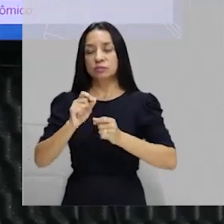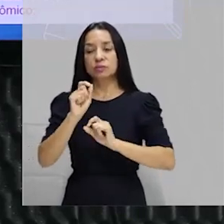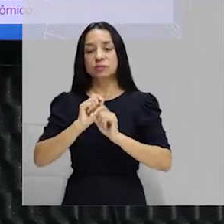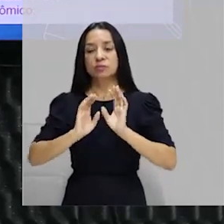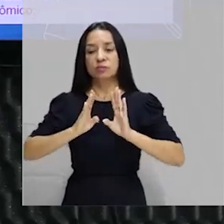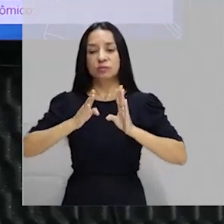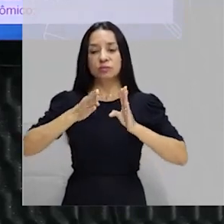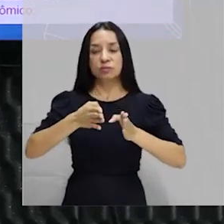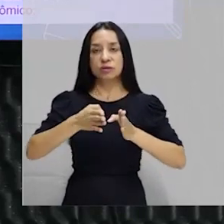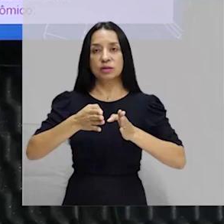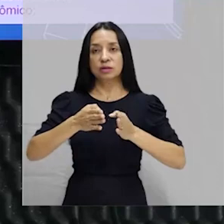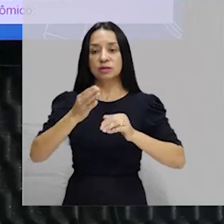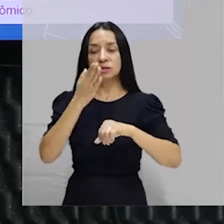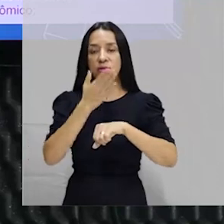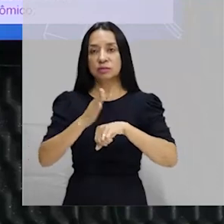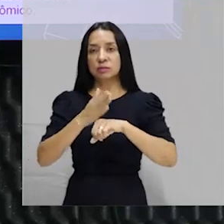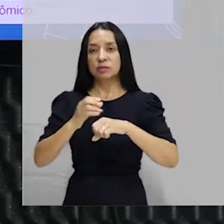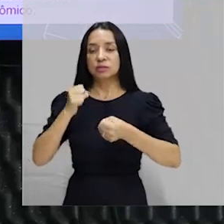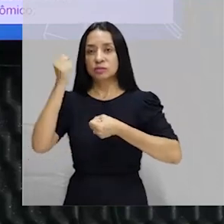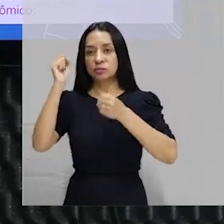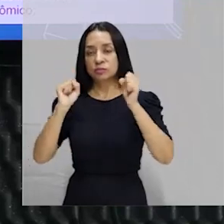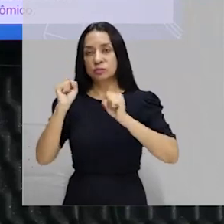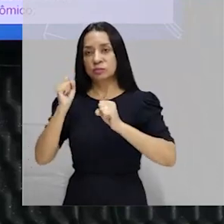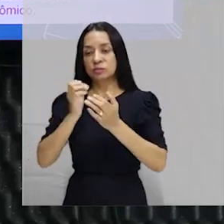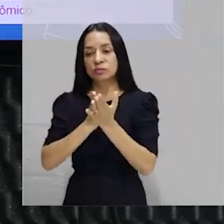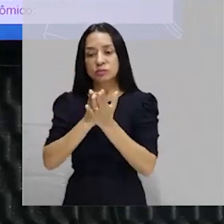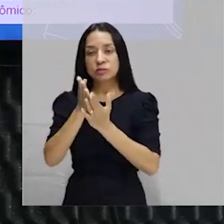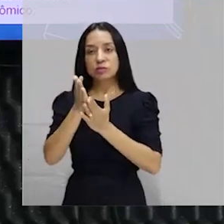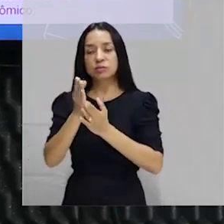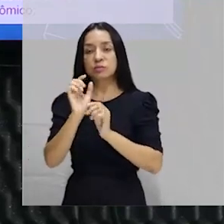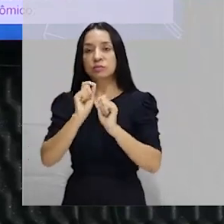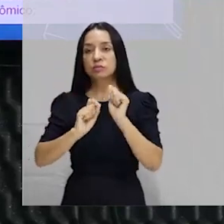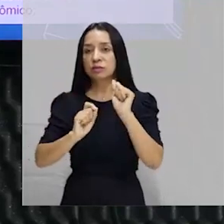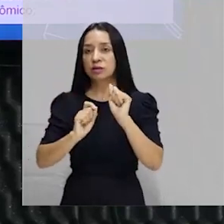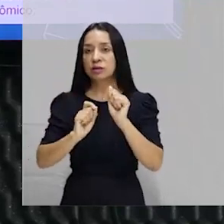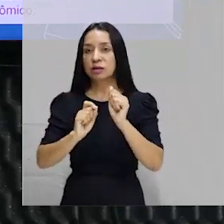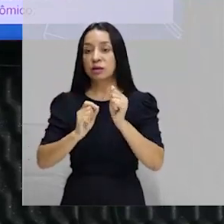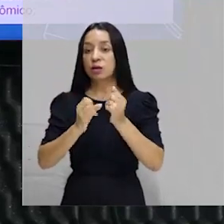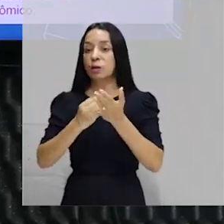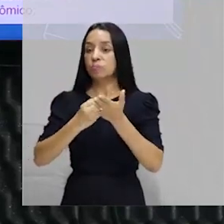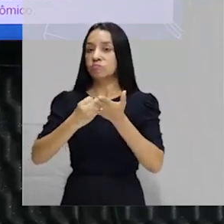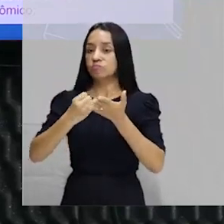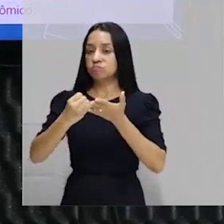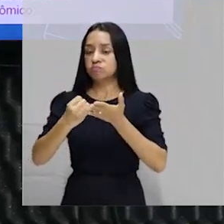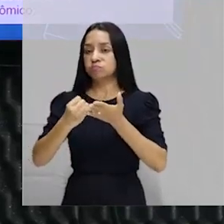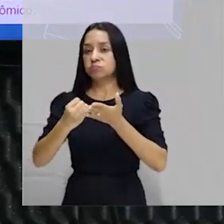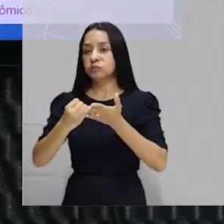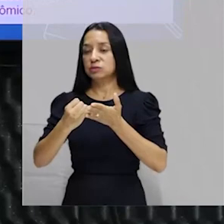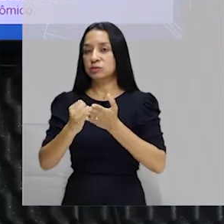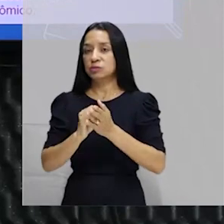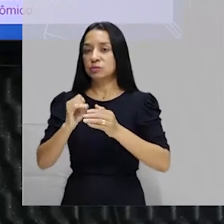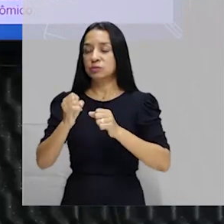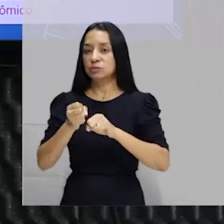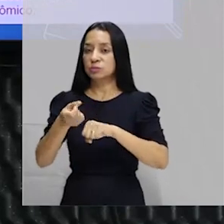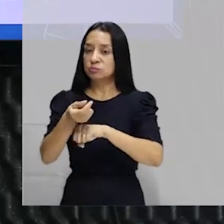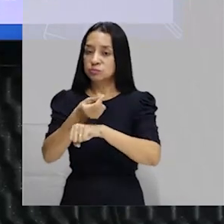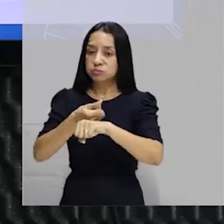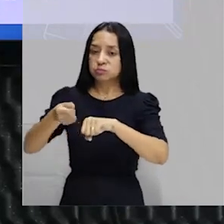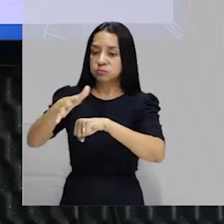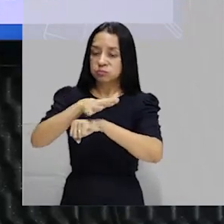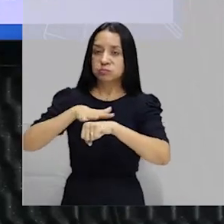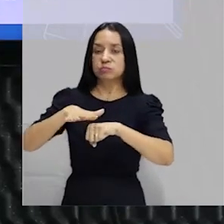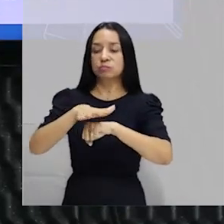do capitalismo é a chamada fase do capitalismo comercial, galera, tá? Onde tu tem o comércio como o principal elemento desse sistema econômico,